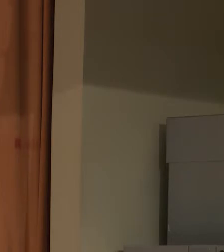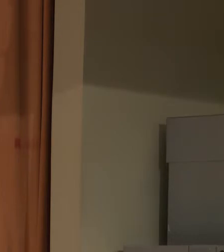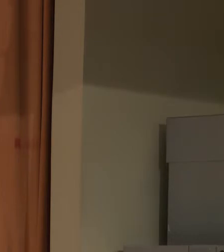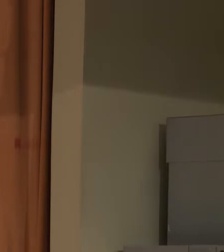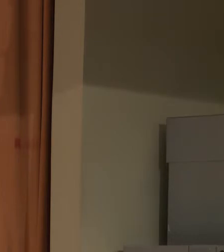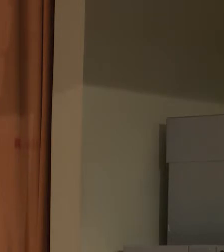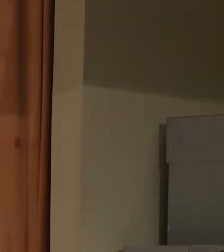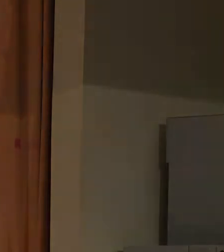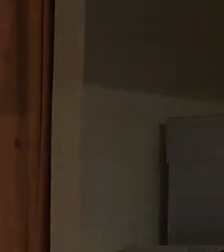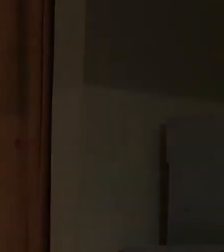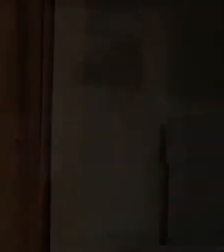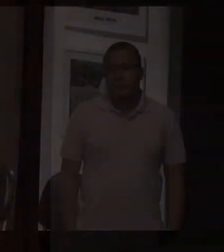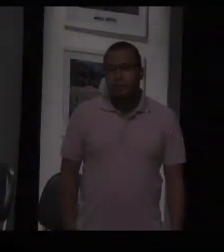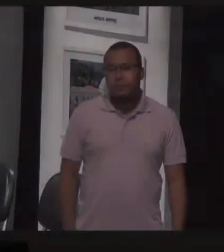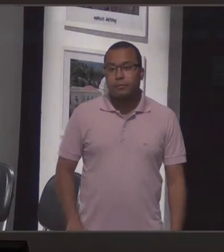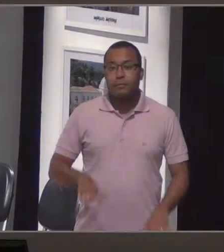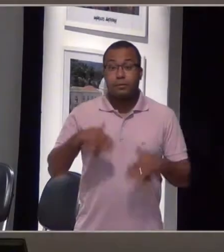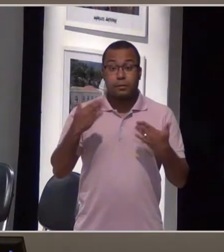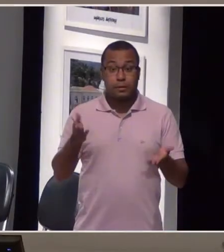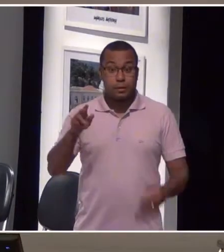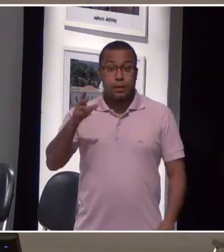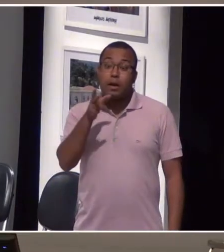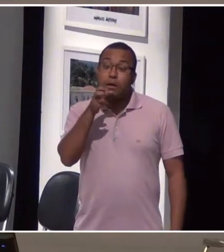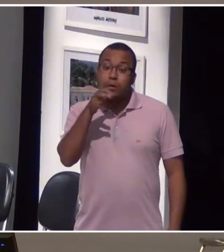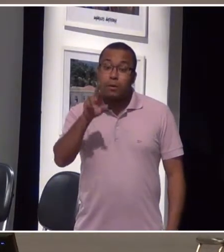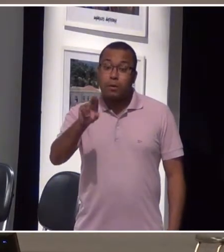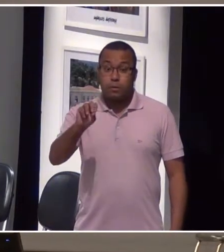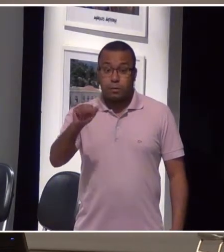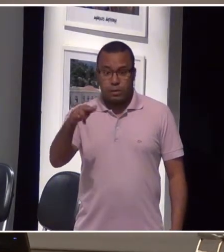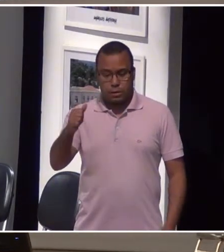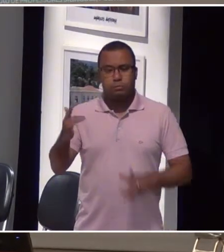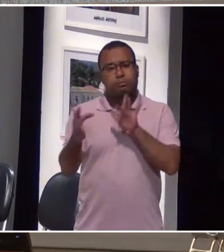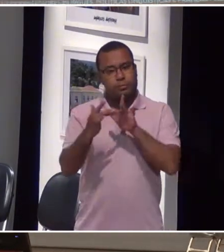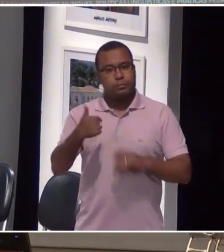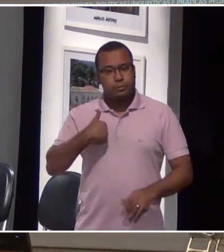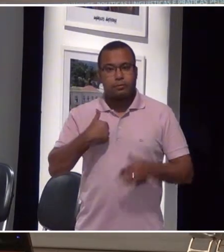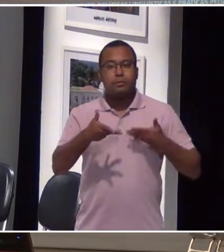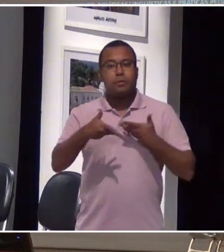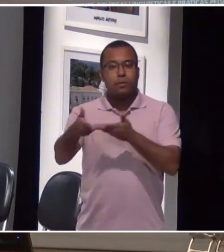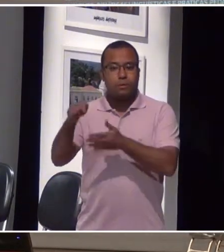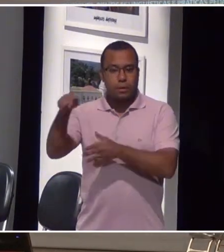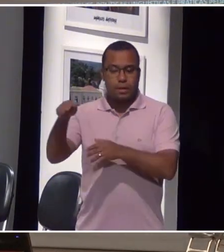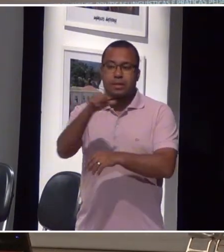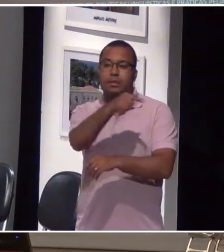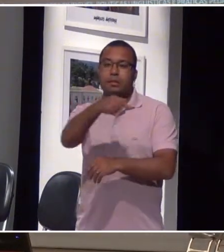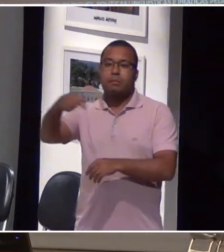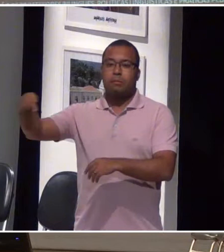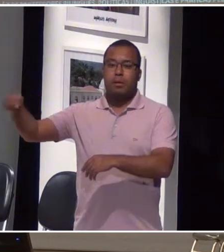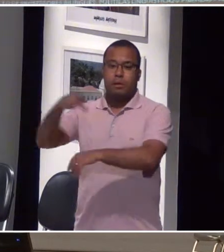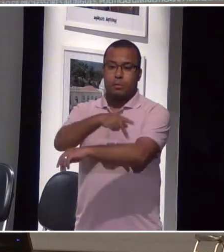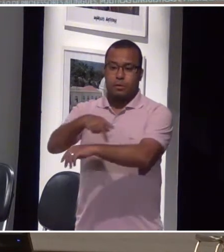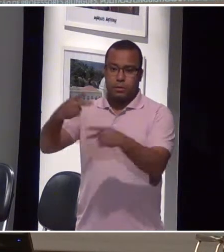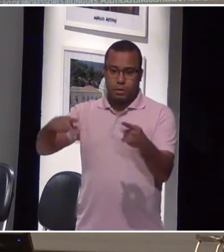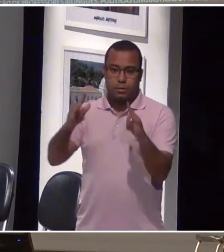Obrigada pela oportunidade de estar aqui com vocês. Quando a Rosana fez contato comigo, convidando para essa Semana Pedagógica do